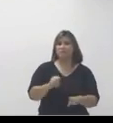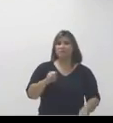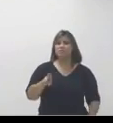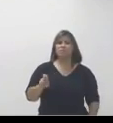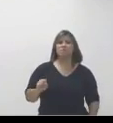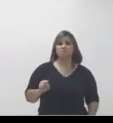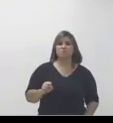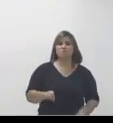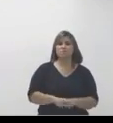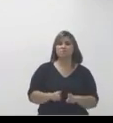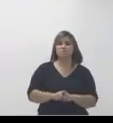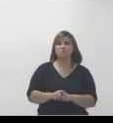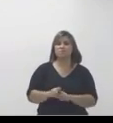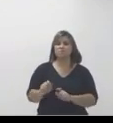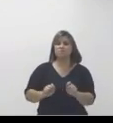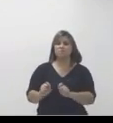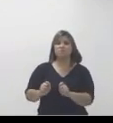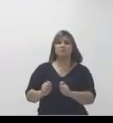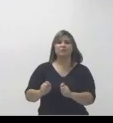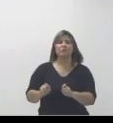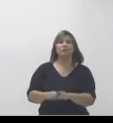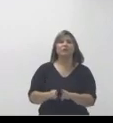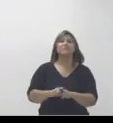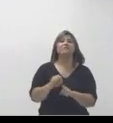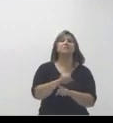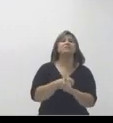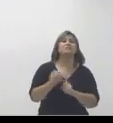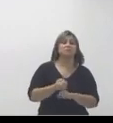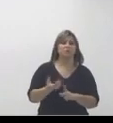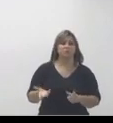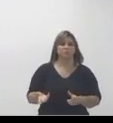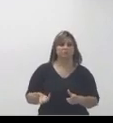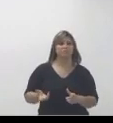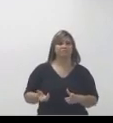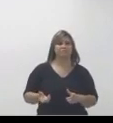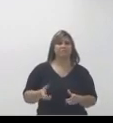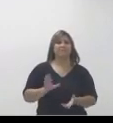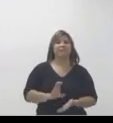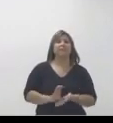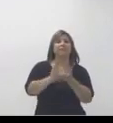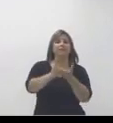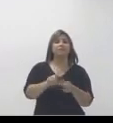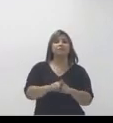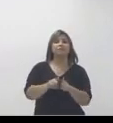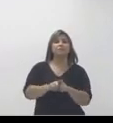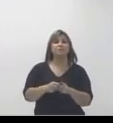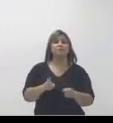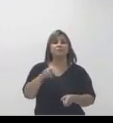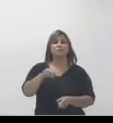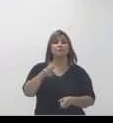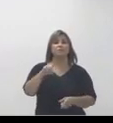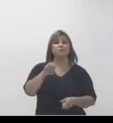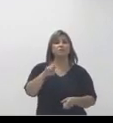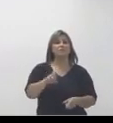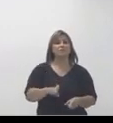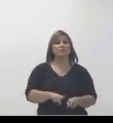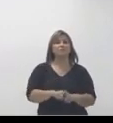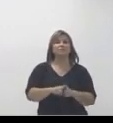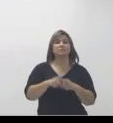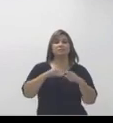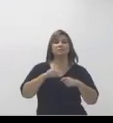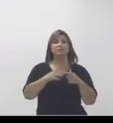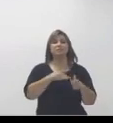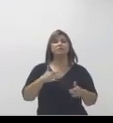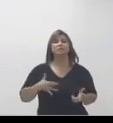uma característica o controle social cadê o controle social os conselhos de unidades por exemplo que têm os equipamentos de saúde